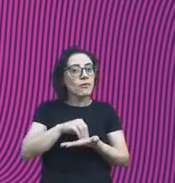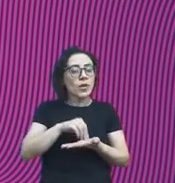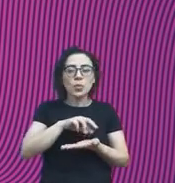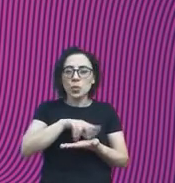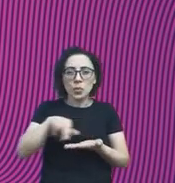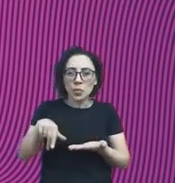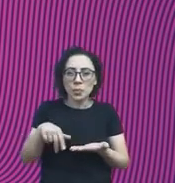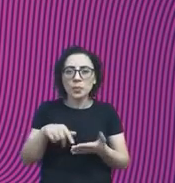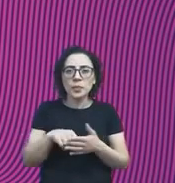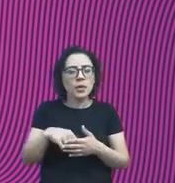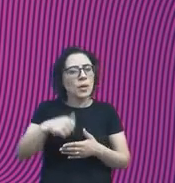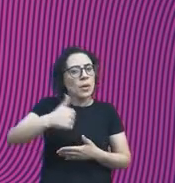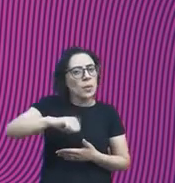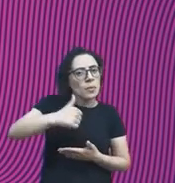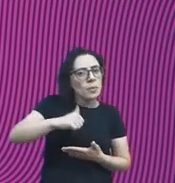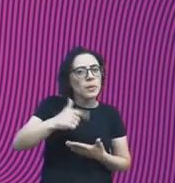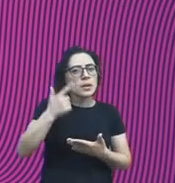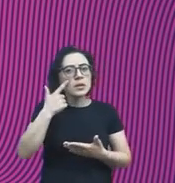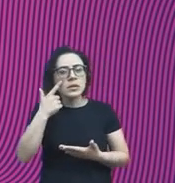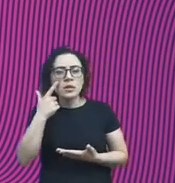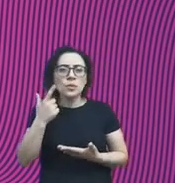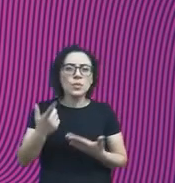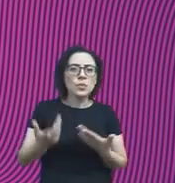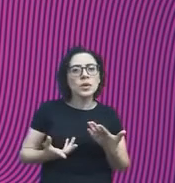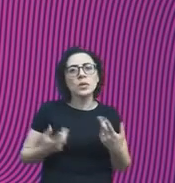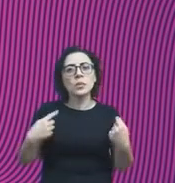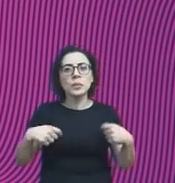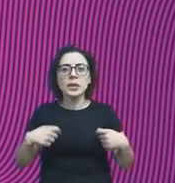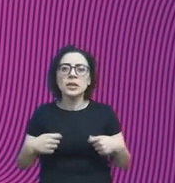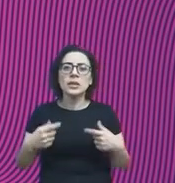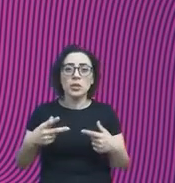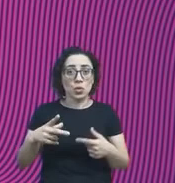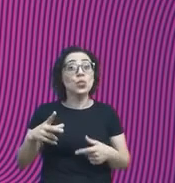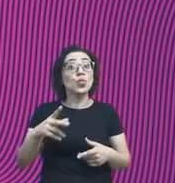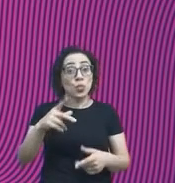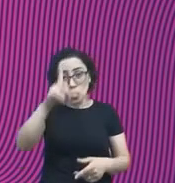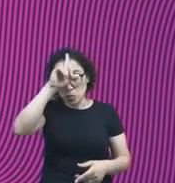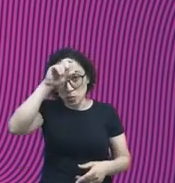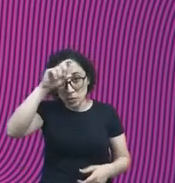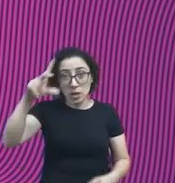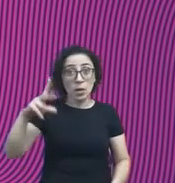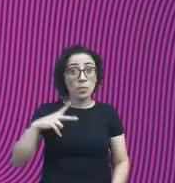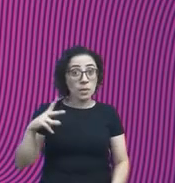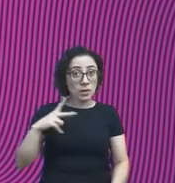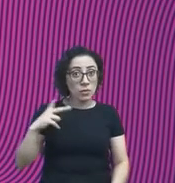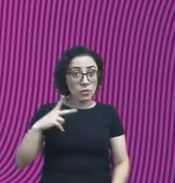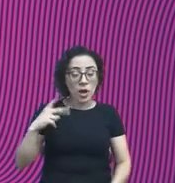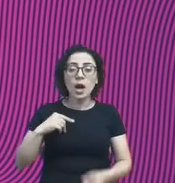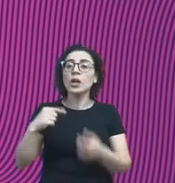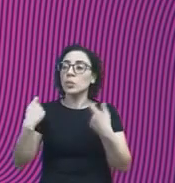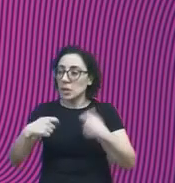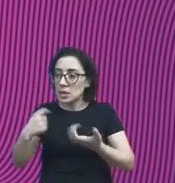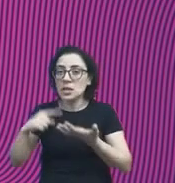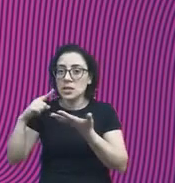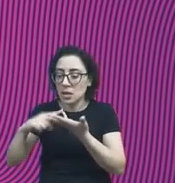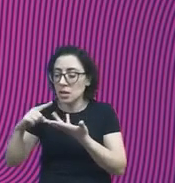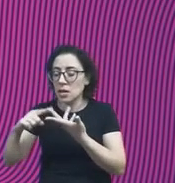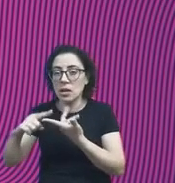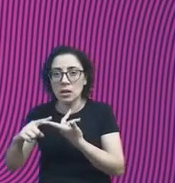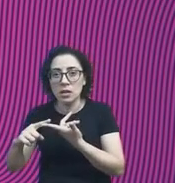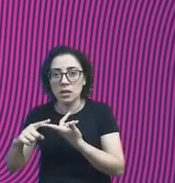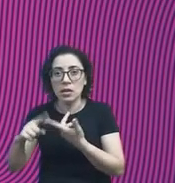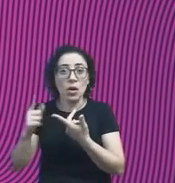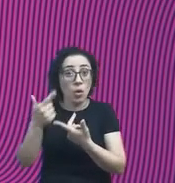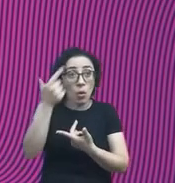divulgação de indicador de hospital privado. A gente tem que fazer a mesma coisa para os hospitais que estão nas redes das operadoras.